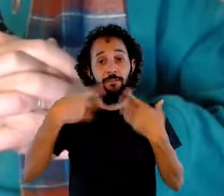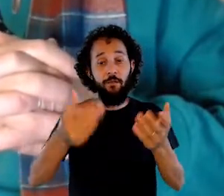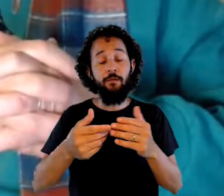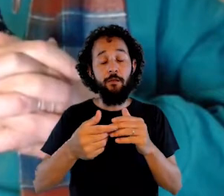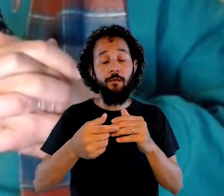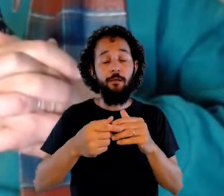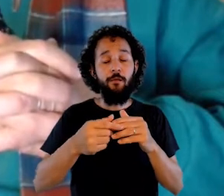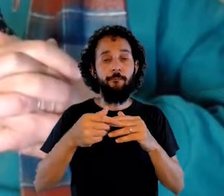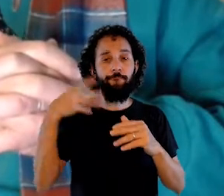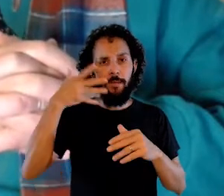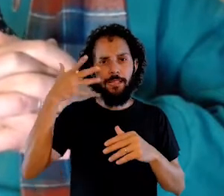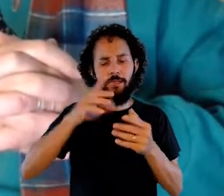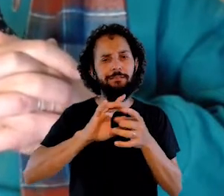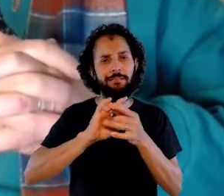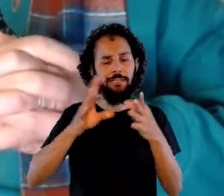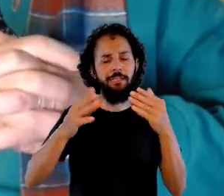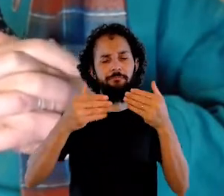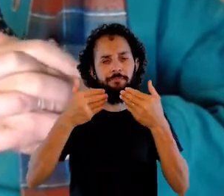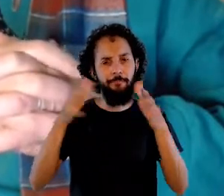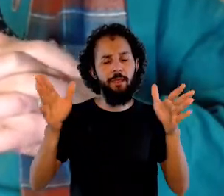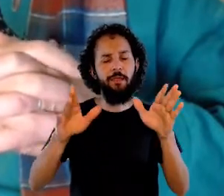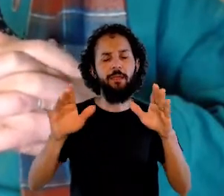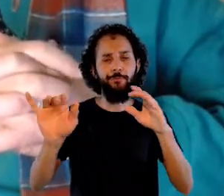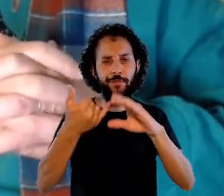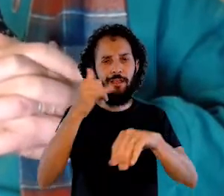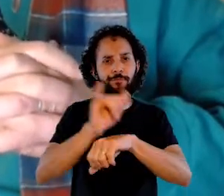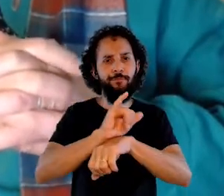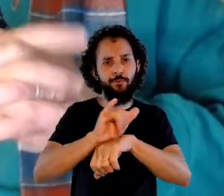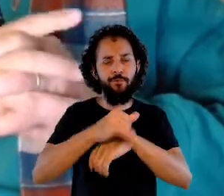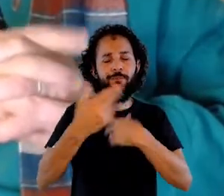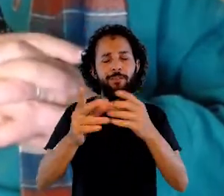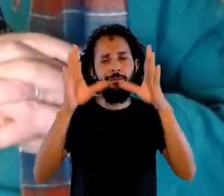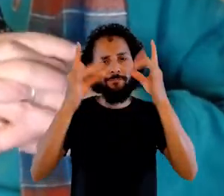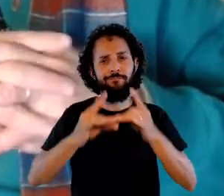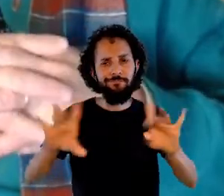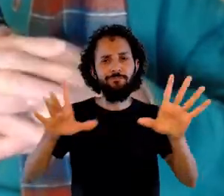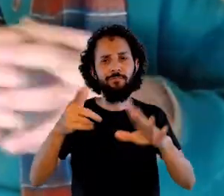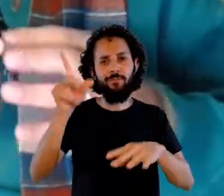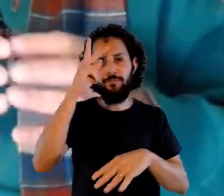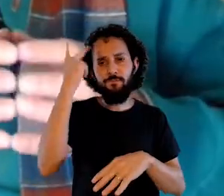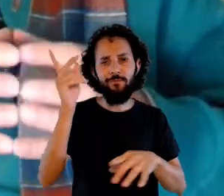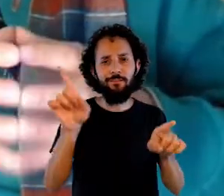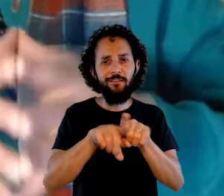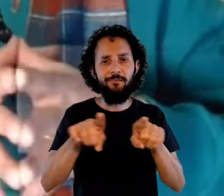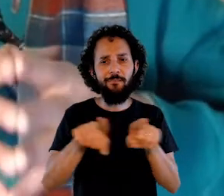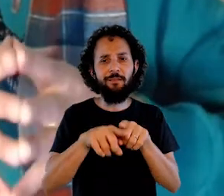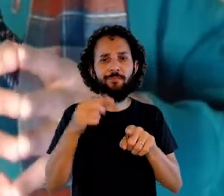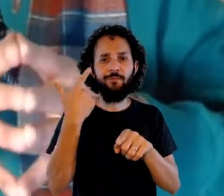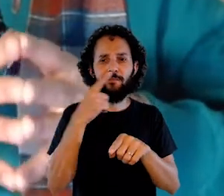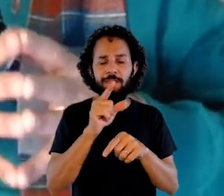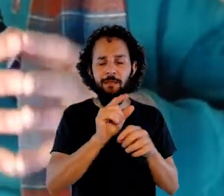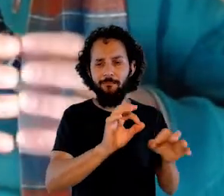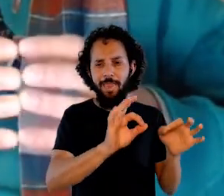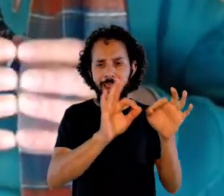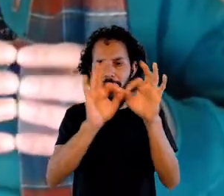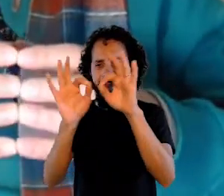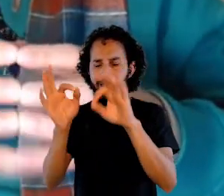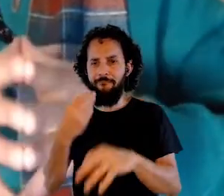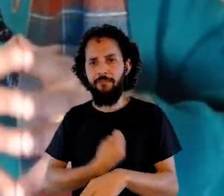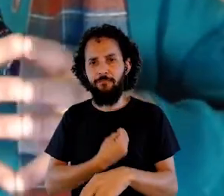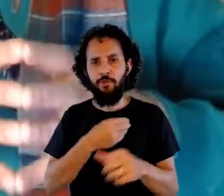no canal, então, né, compartilhem com outras pessoas para acessarem, para também viver com a gente um pouco desse momento,